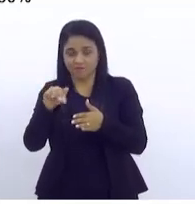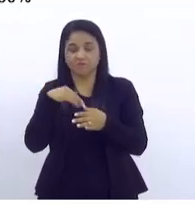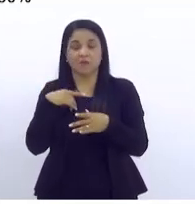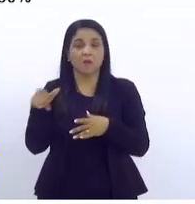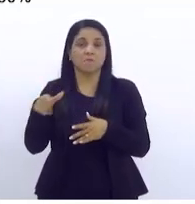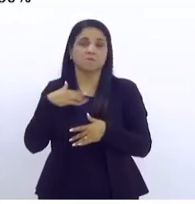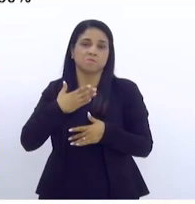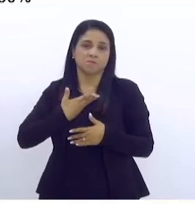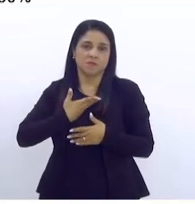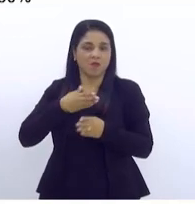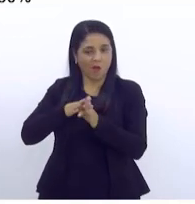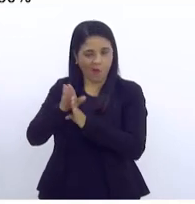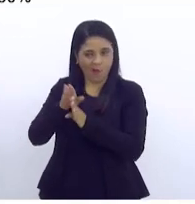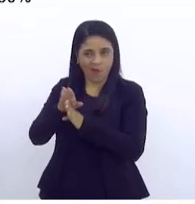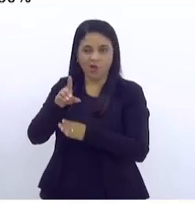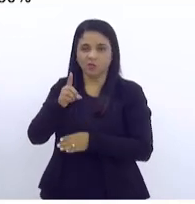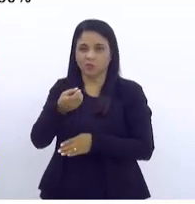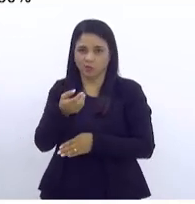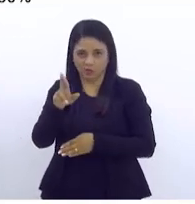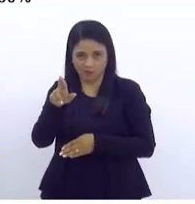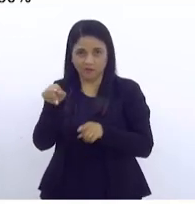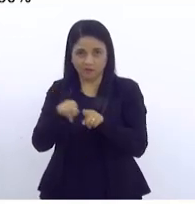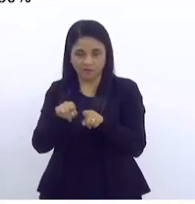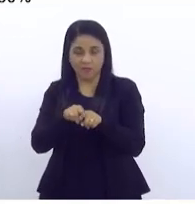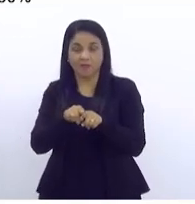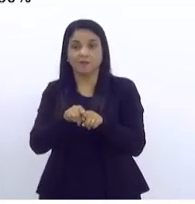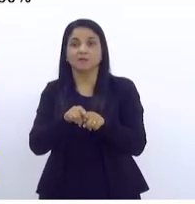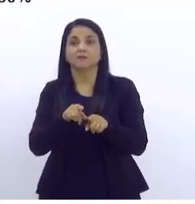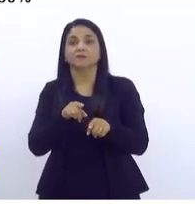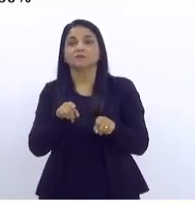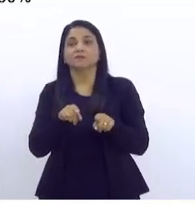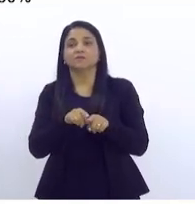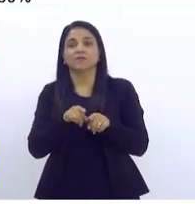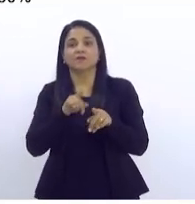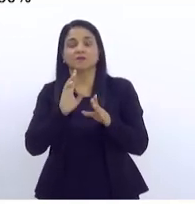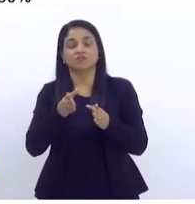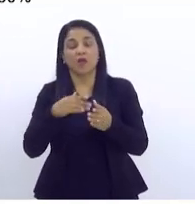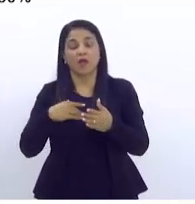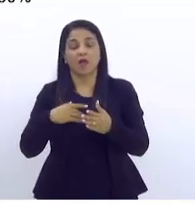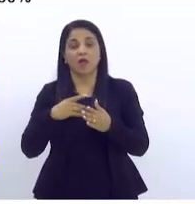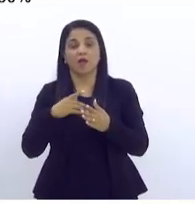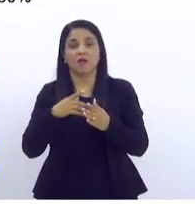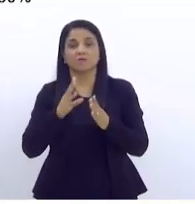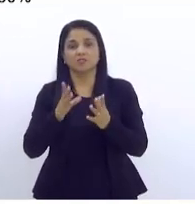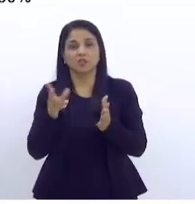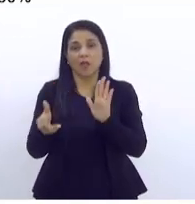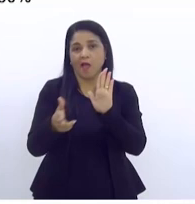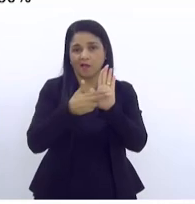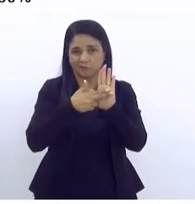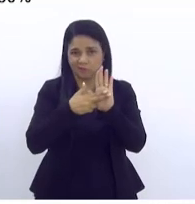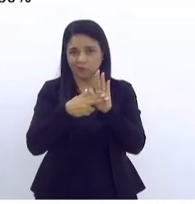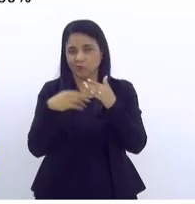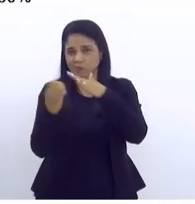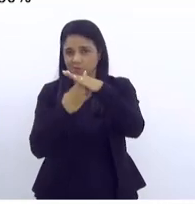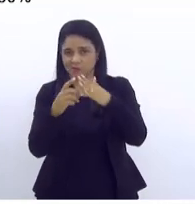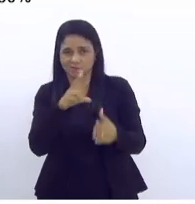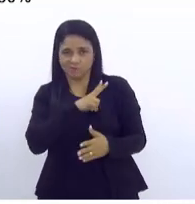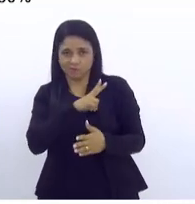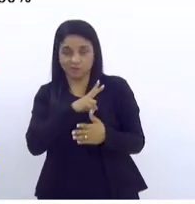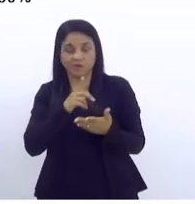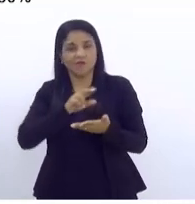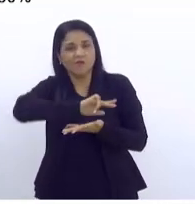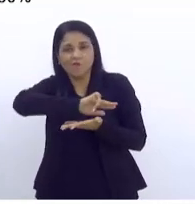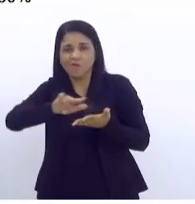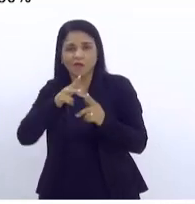Eh já foram pedidos pelas empresas privadas desde que elas assumiram né Eh vários reajustes